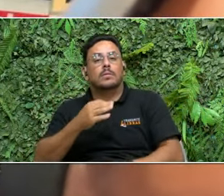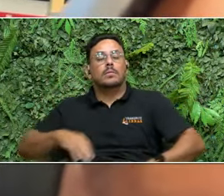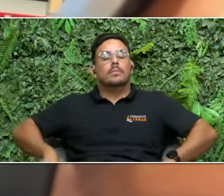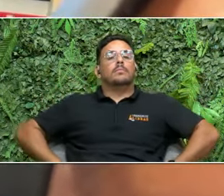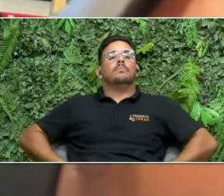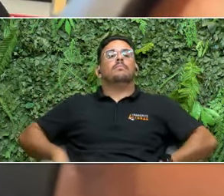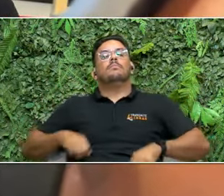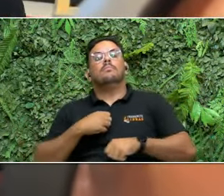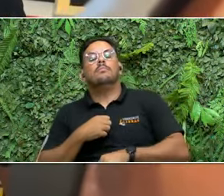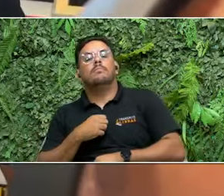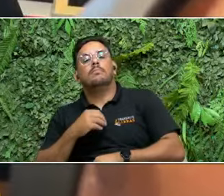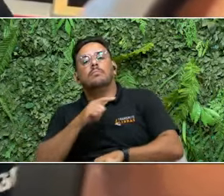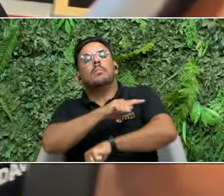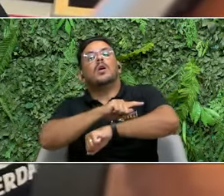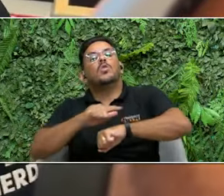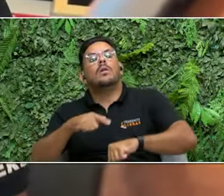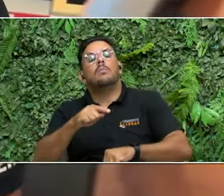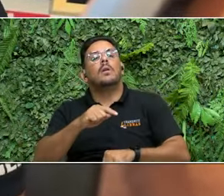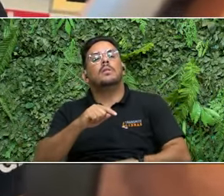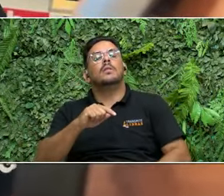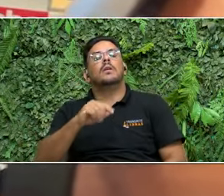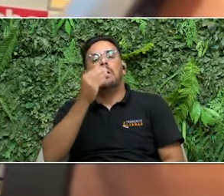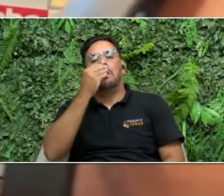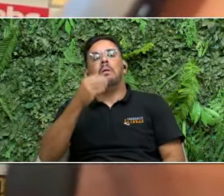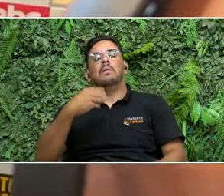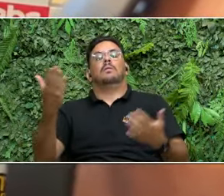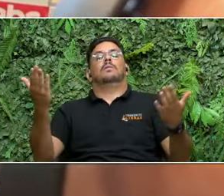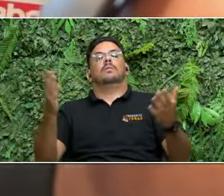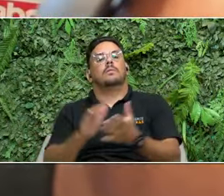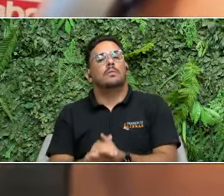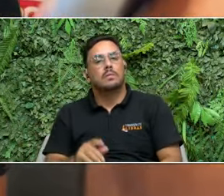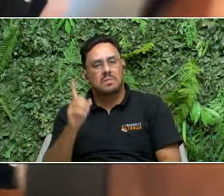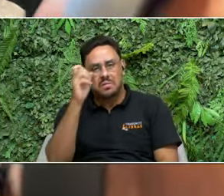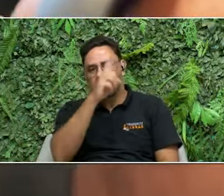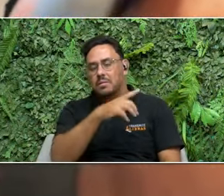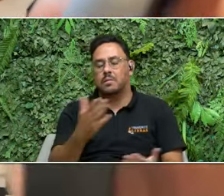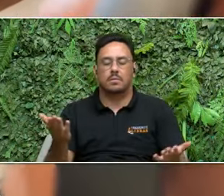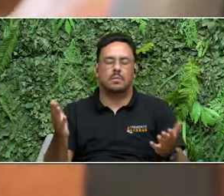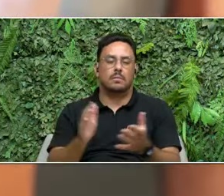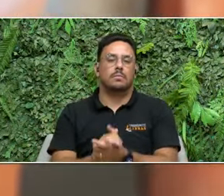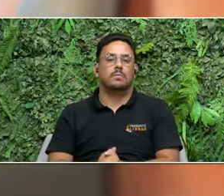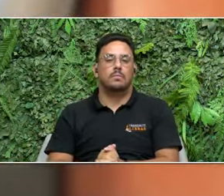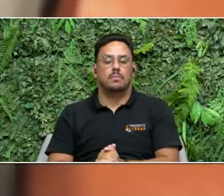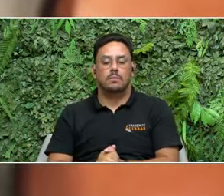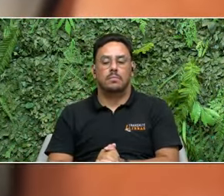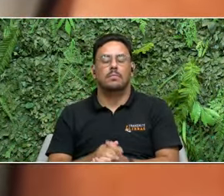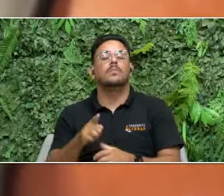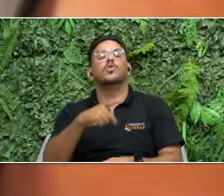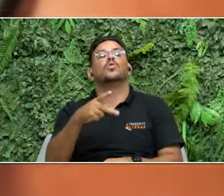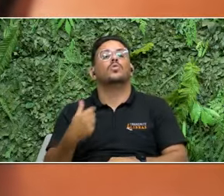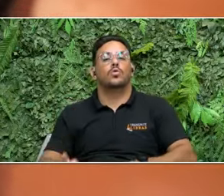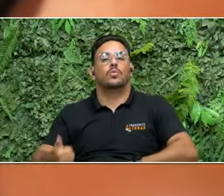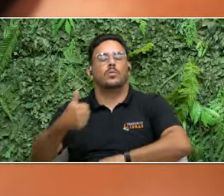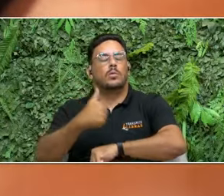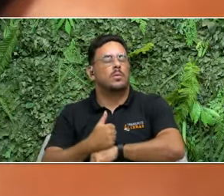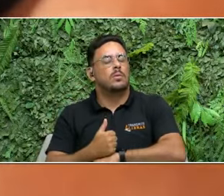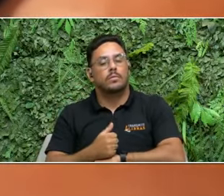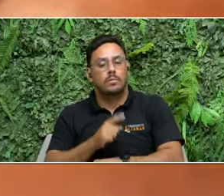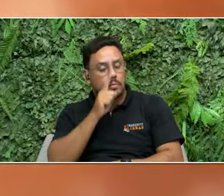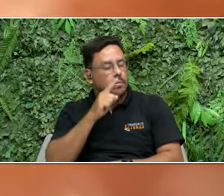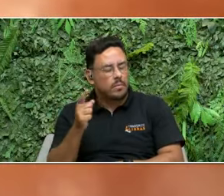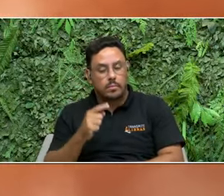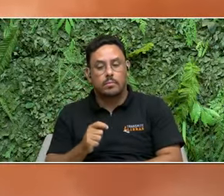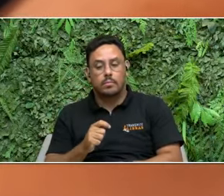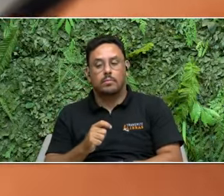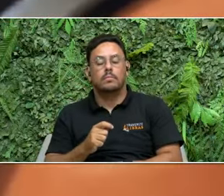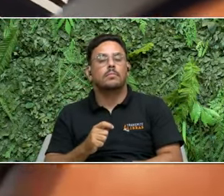conversando com respeito só que ele D as costas fica difícil assim velho sua sua substituição Foi por isso por risco de tomar Não